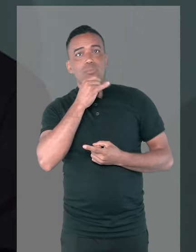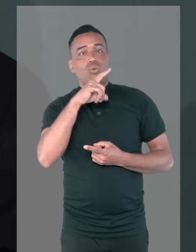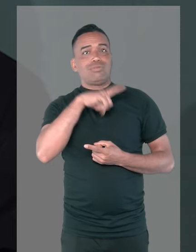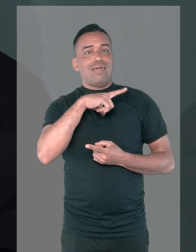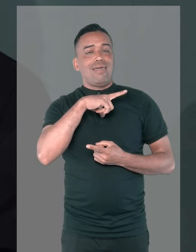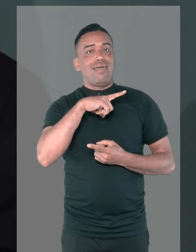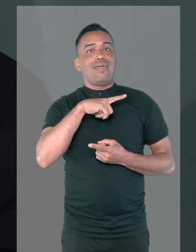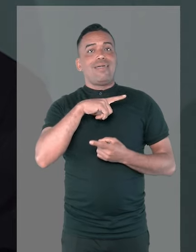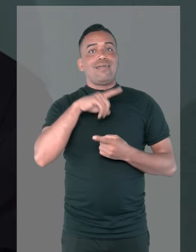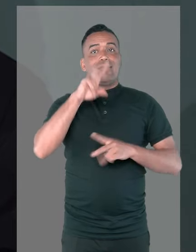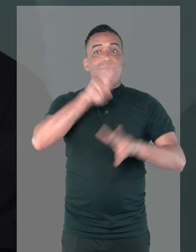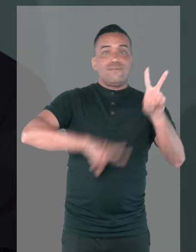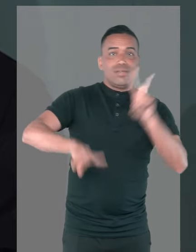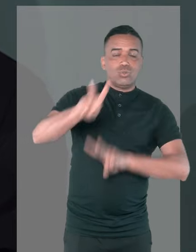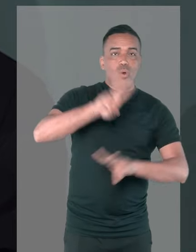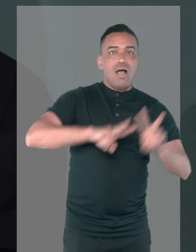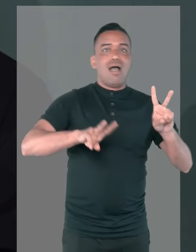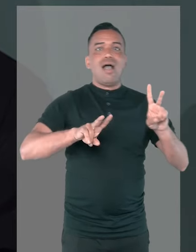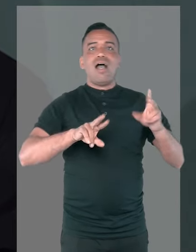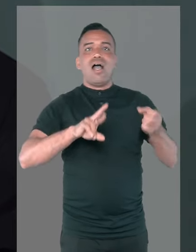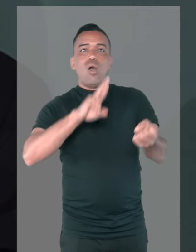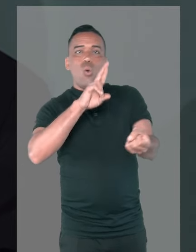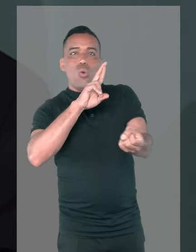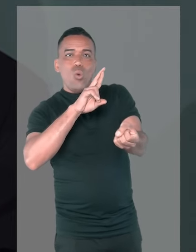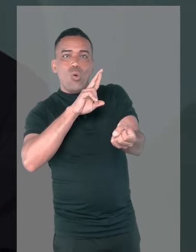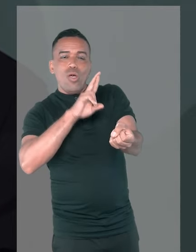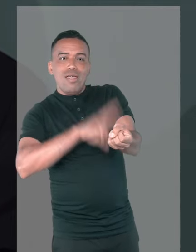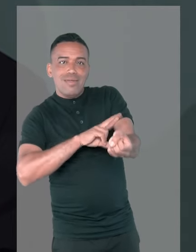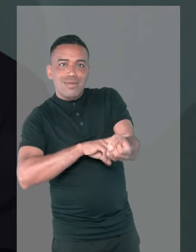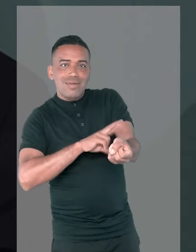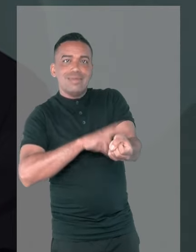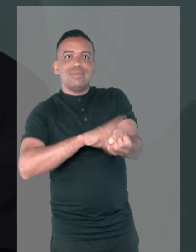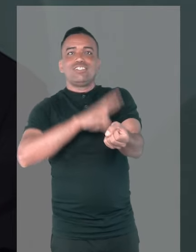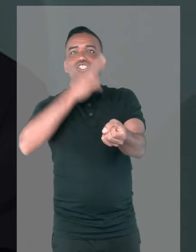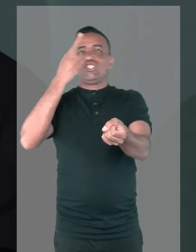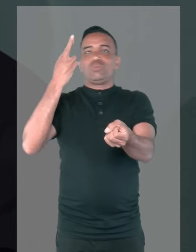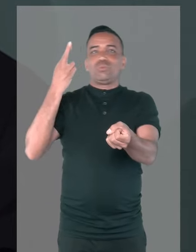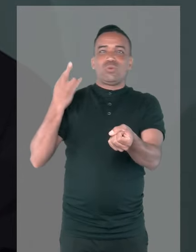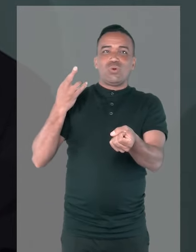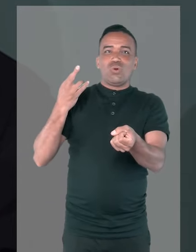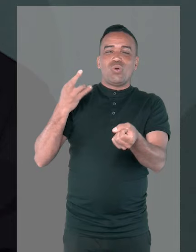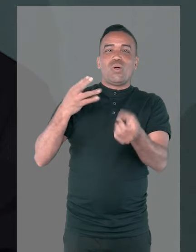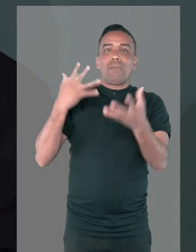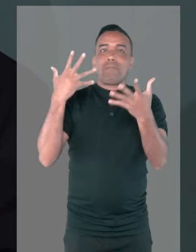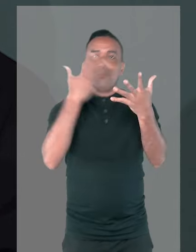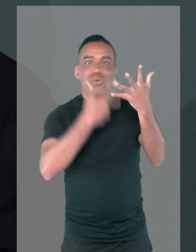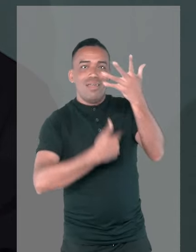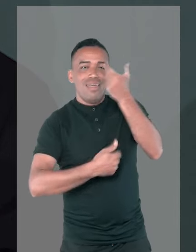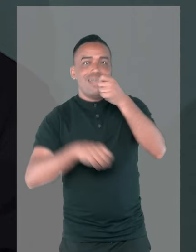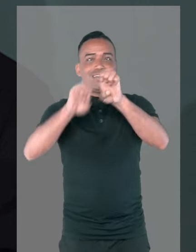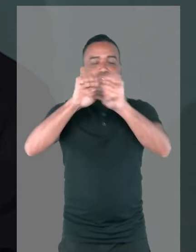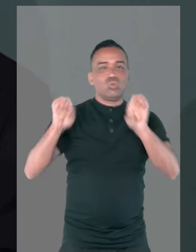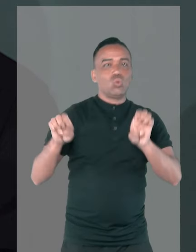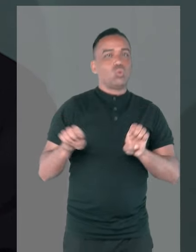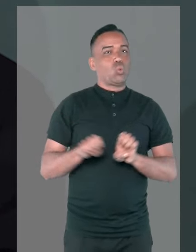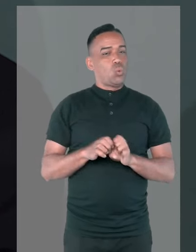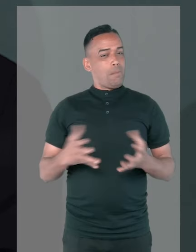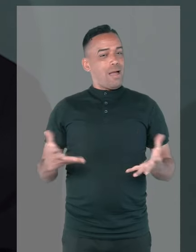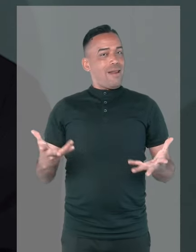o caráter visual, com a musicalidade, com a brevidade, com a beleza,